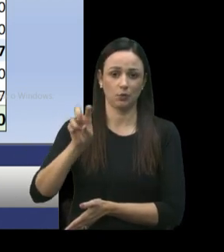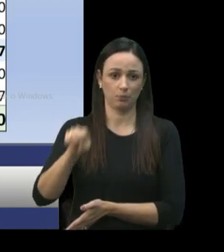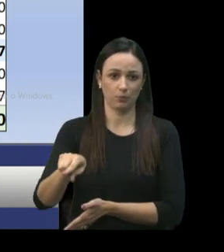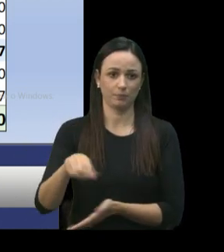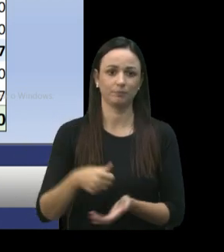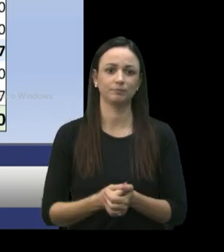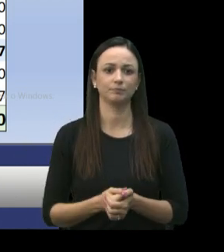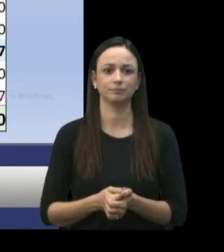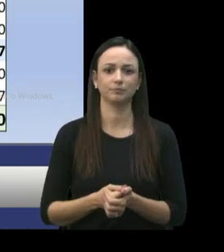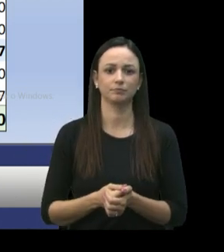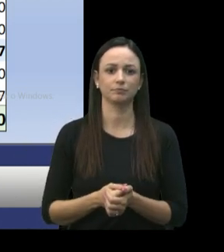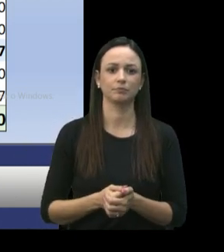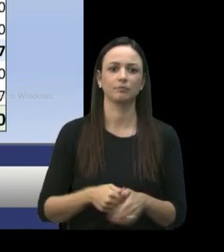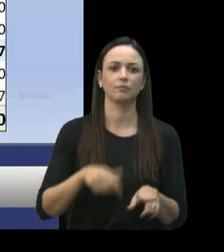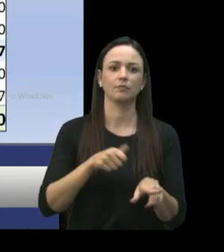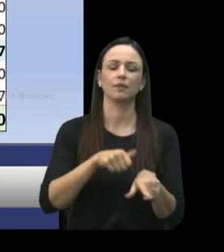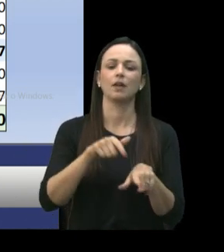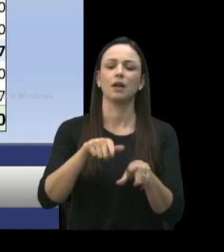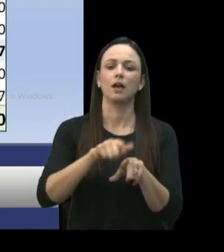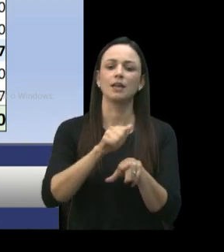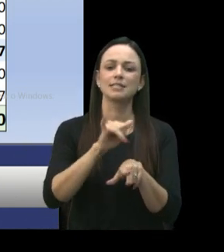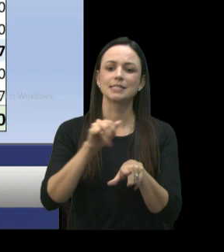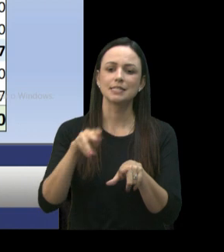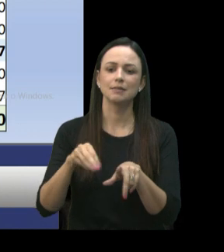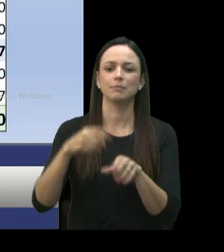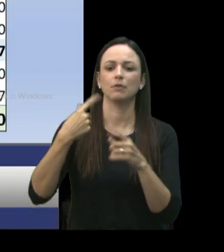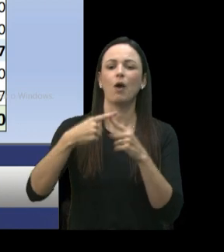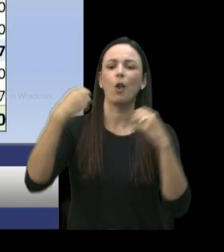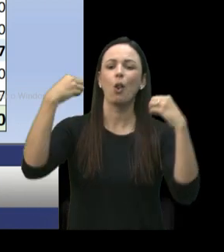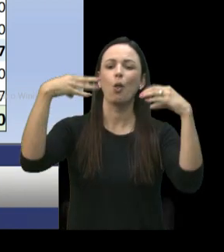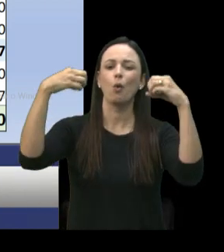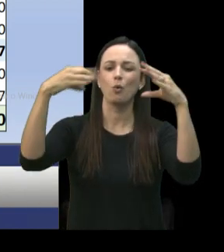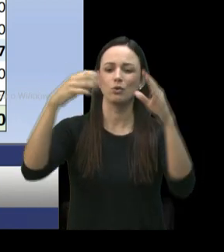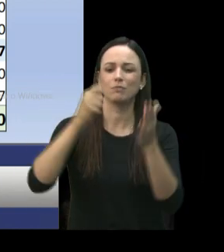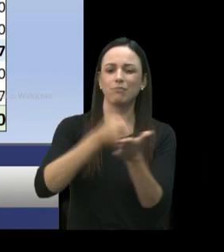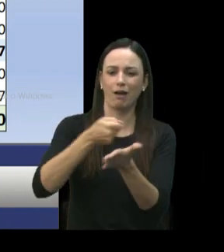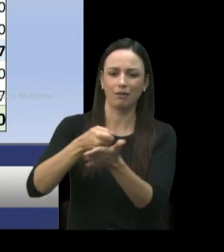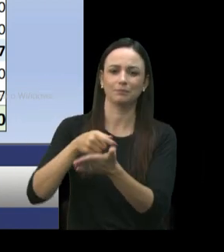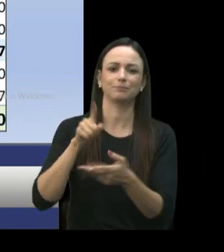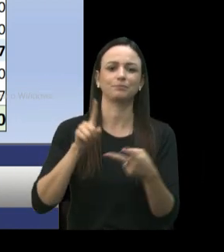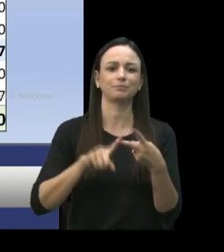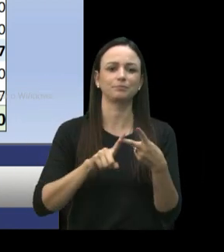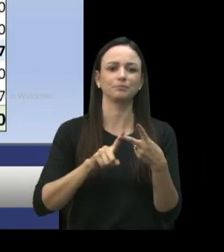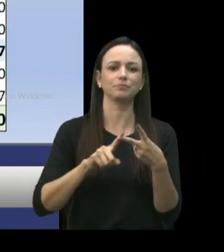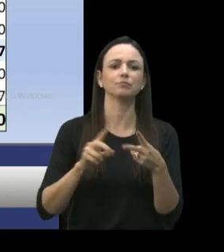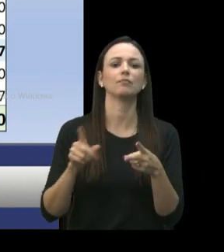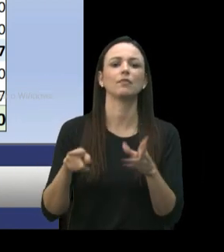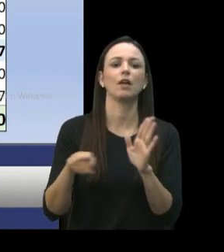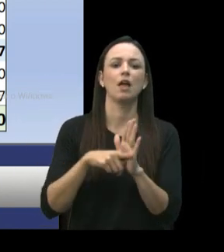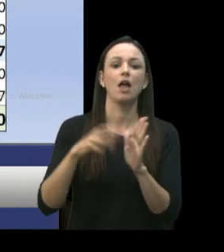7.705.000, que é a CIP, tá? Contribuição da Iluminação Pública. Receita patrimonial,